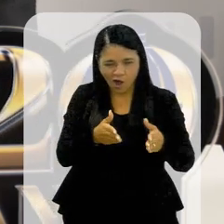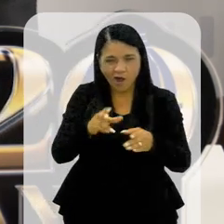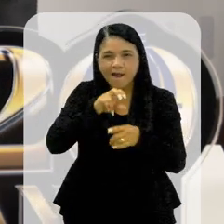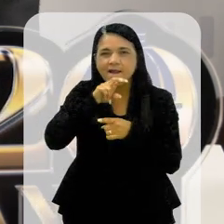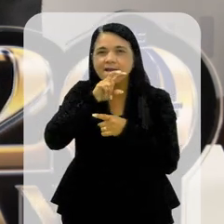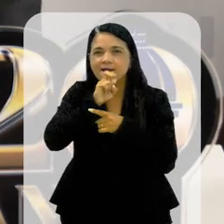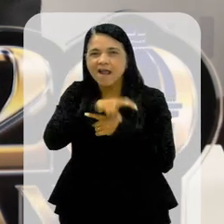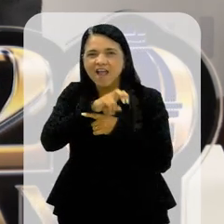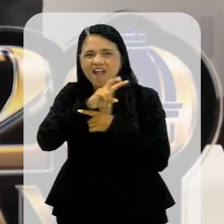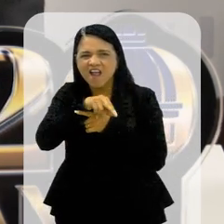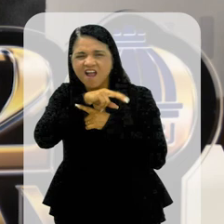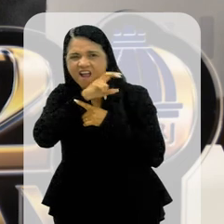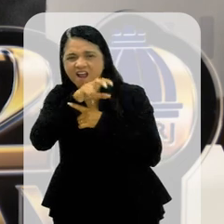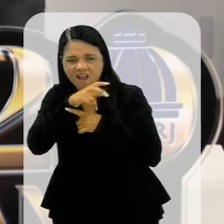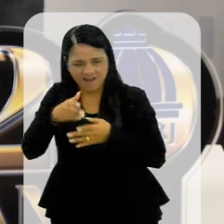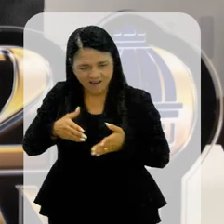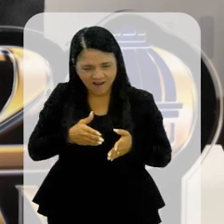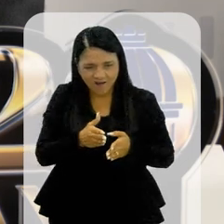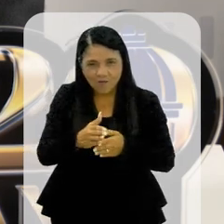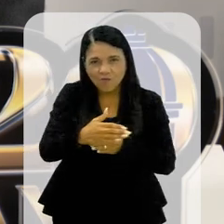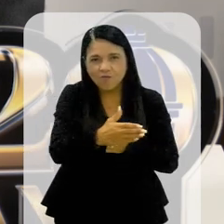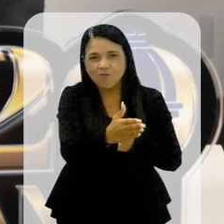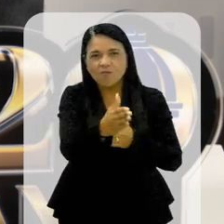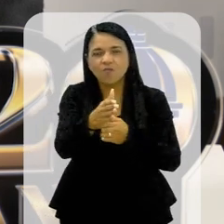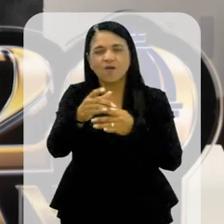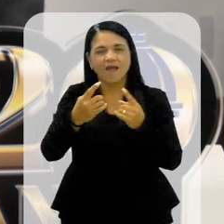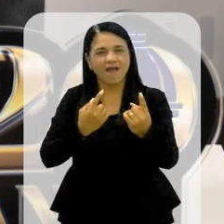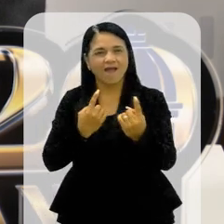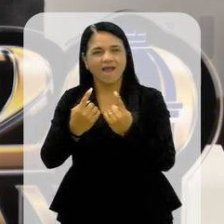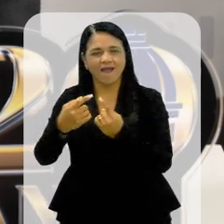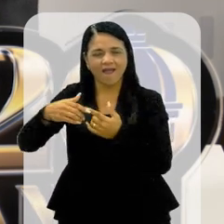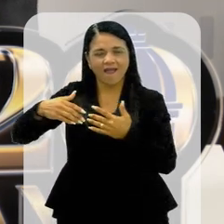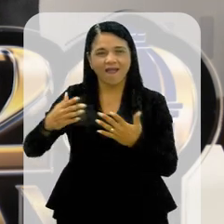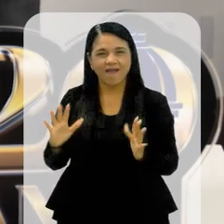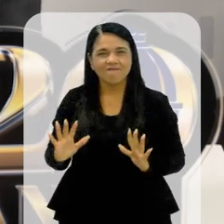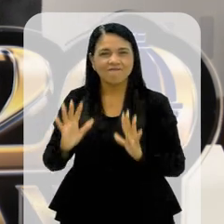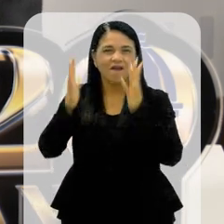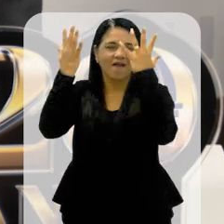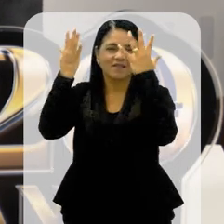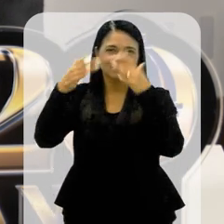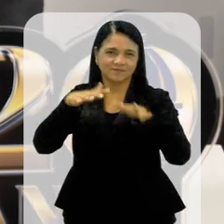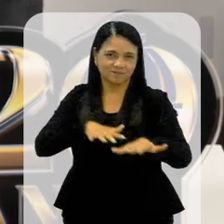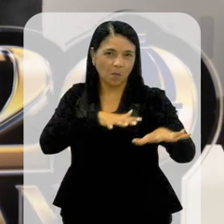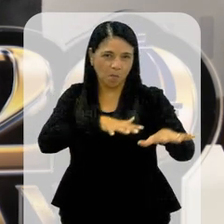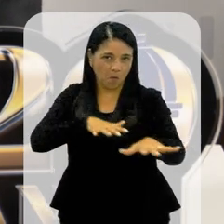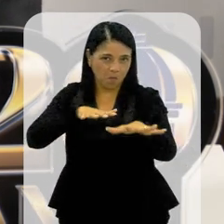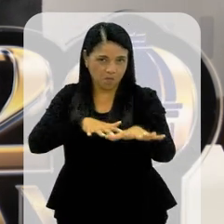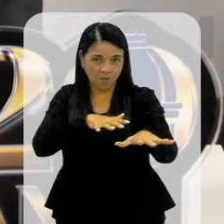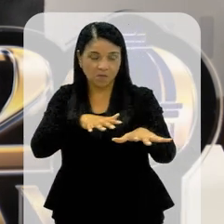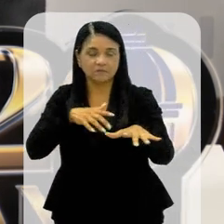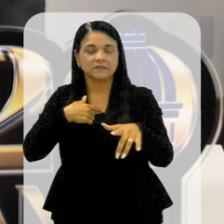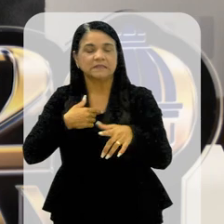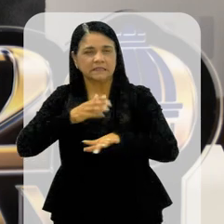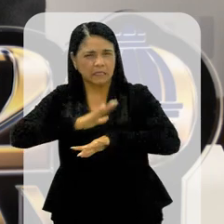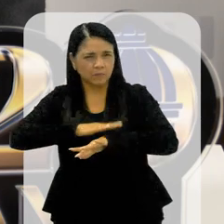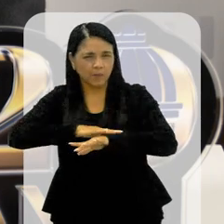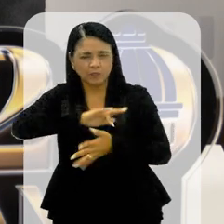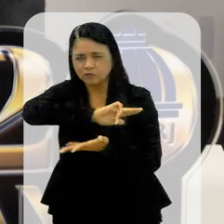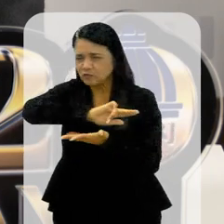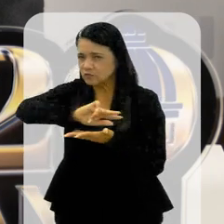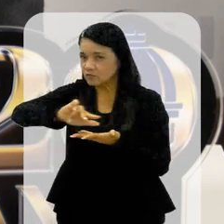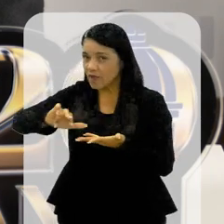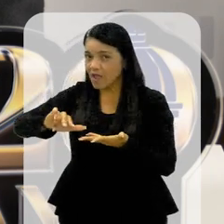que vai passando na avenida. O teu grande momento hoje, embora você tenha inúmeros grandes